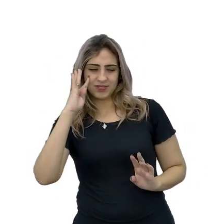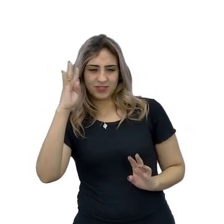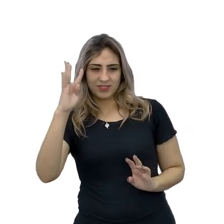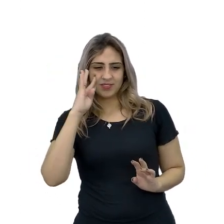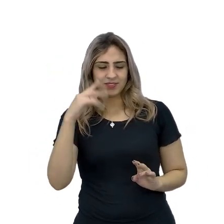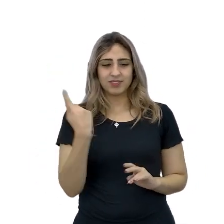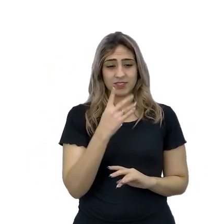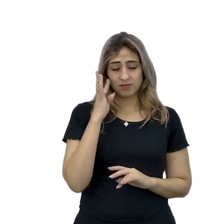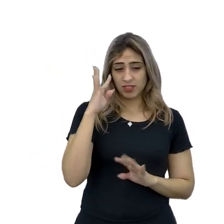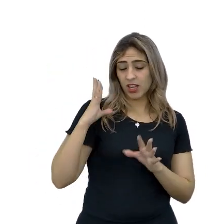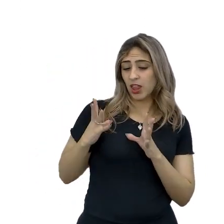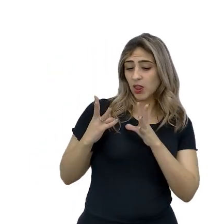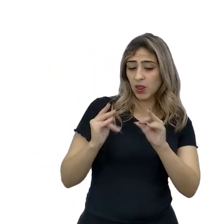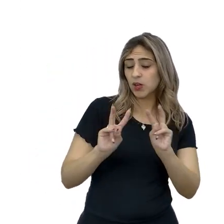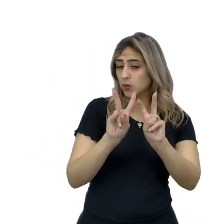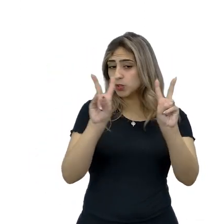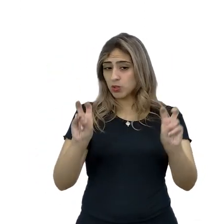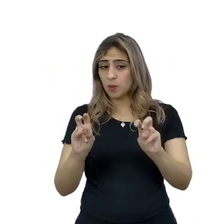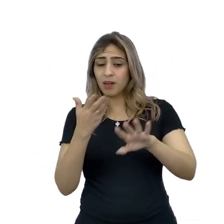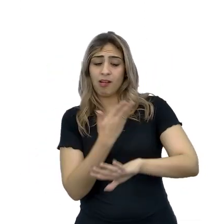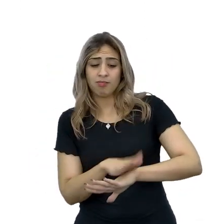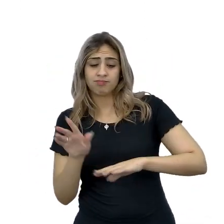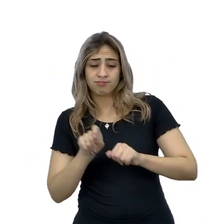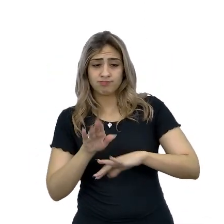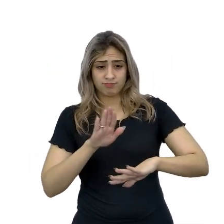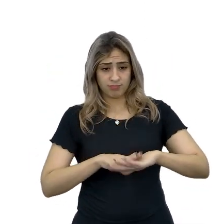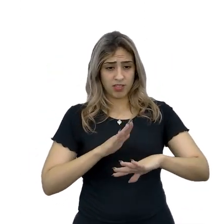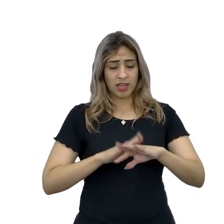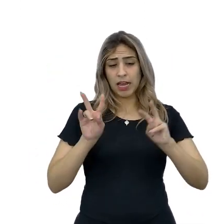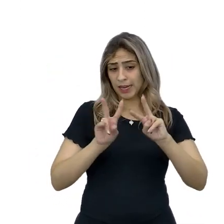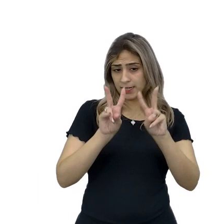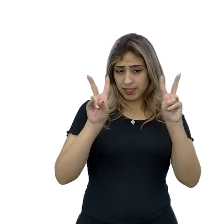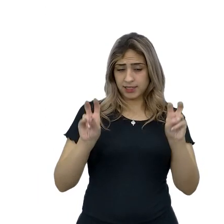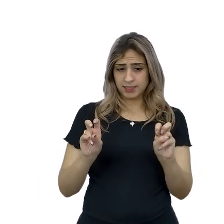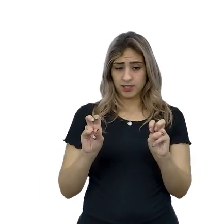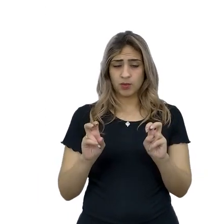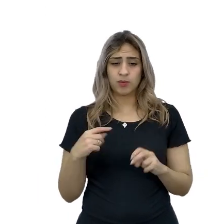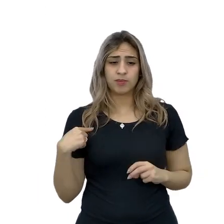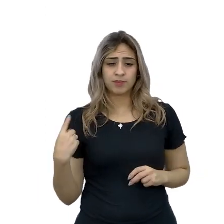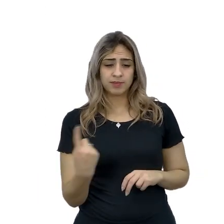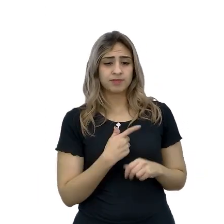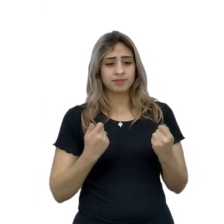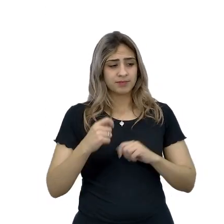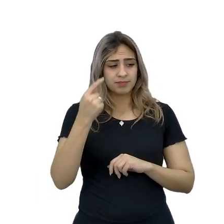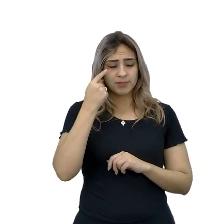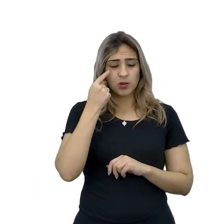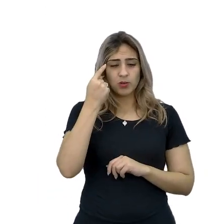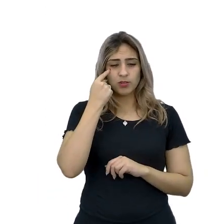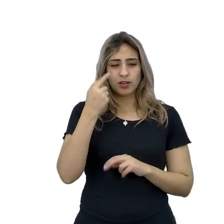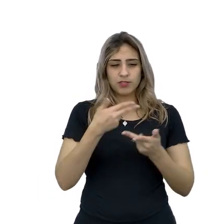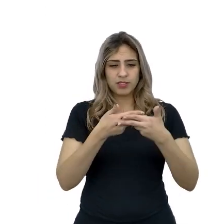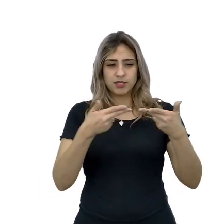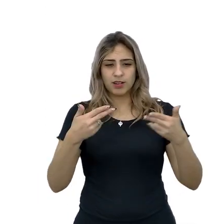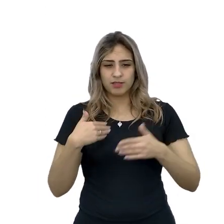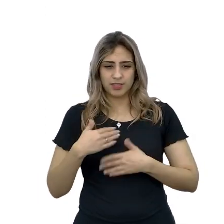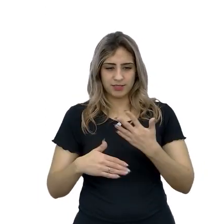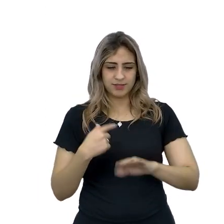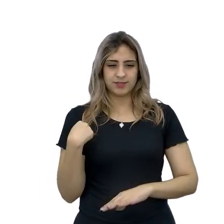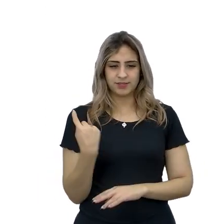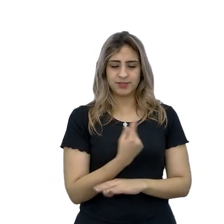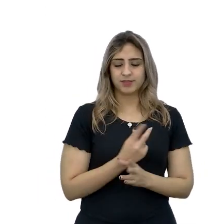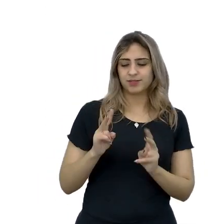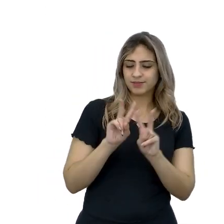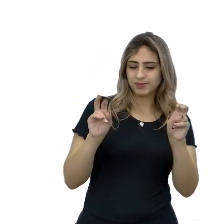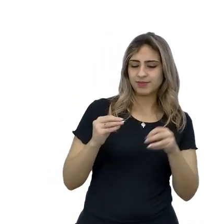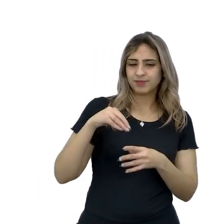vai refletir sobre a elaboração dessa questão, né? Então, eu tenho que pensar nos aspectos tanto os